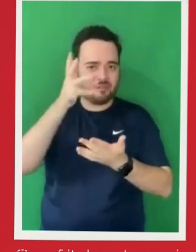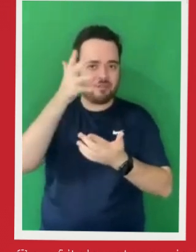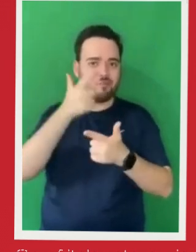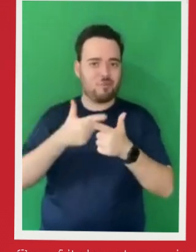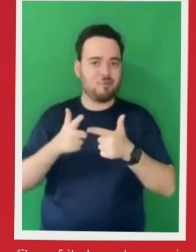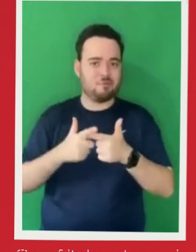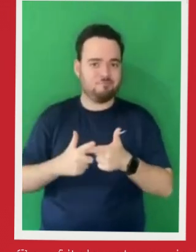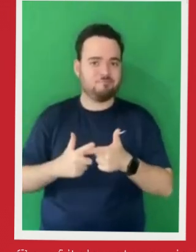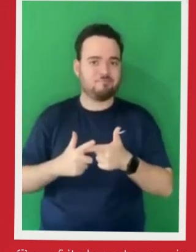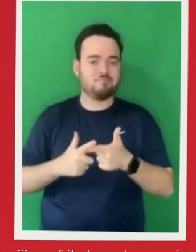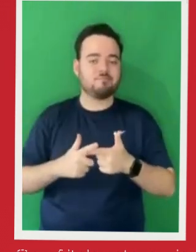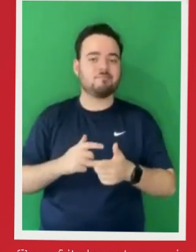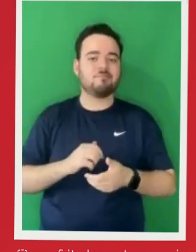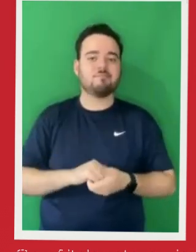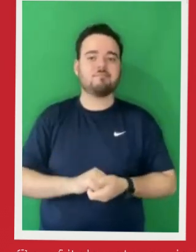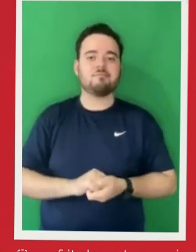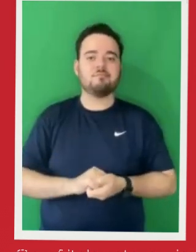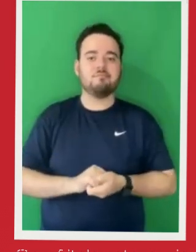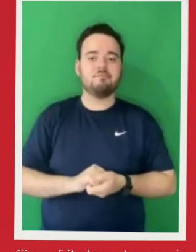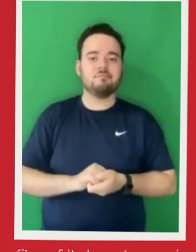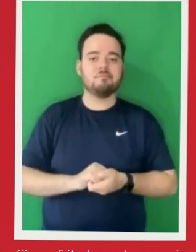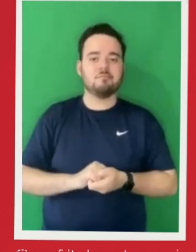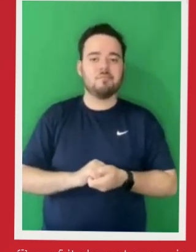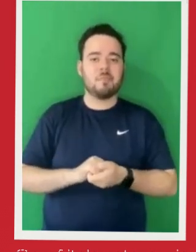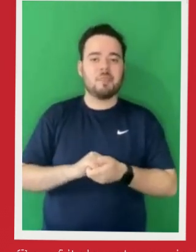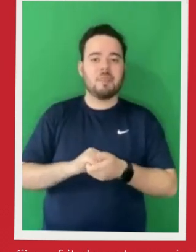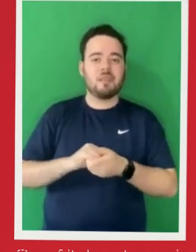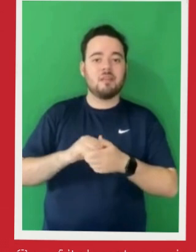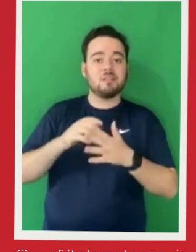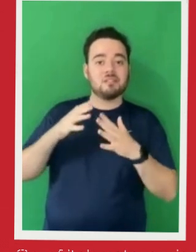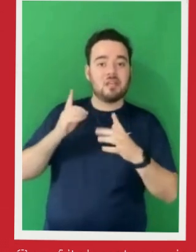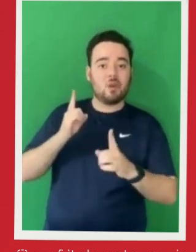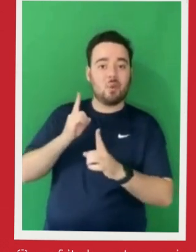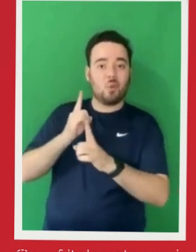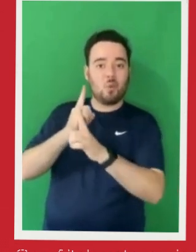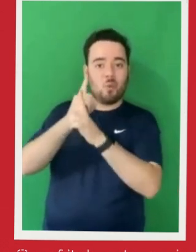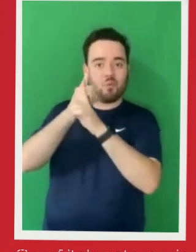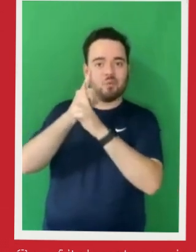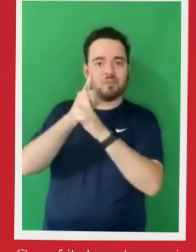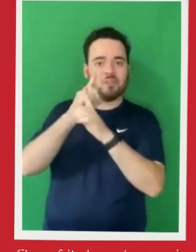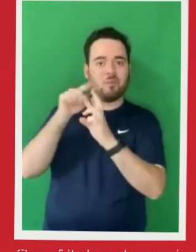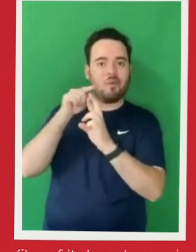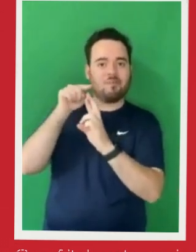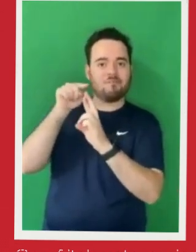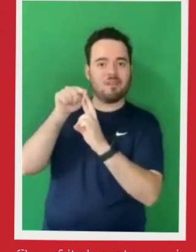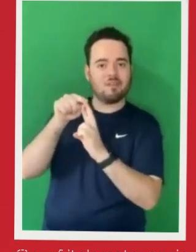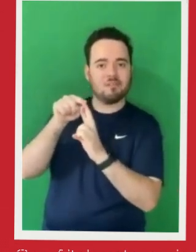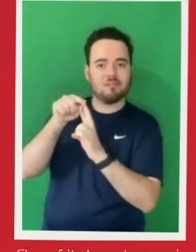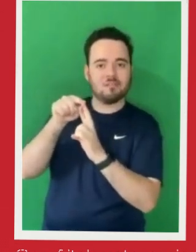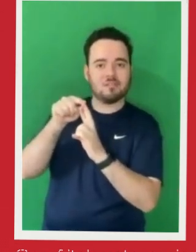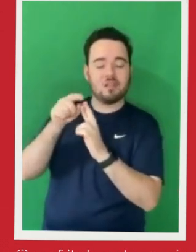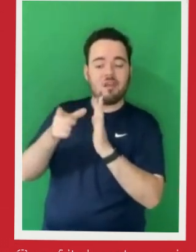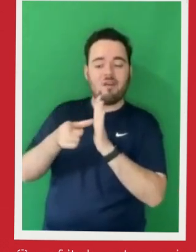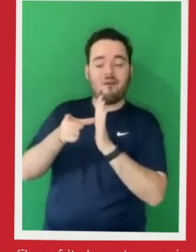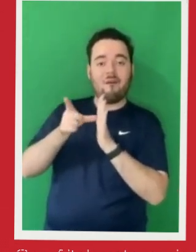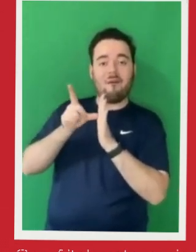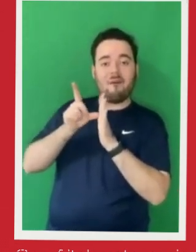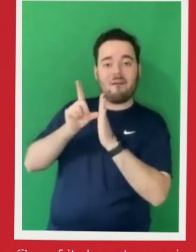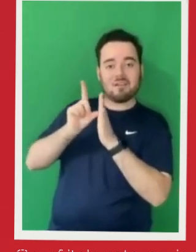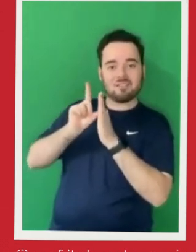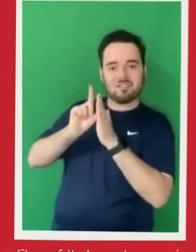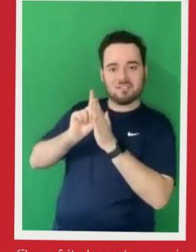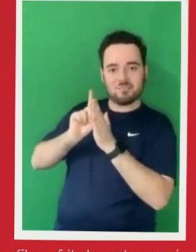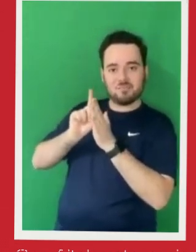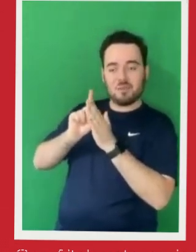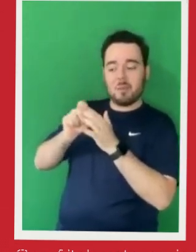tem. Então, eu vou repetir. Quando você cruza com uma fonte, antes mesmo de qualquer leitura